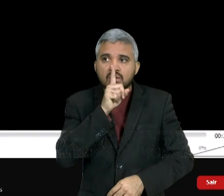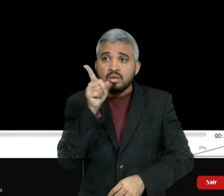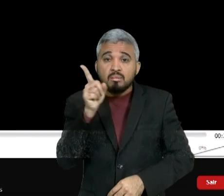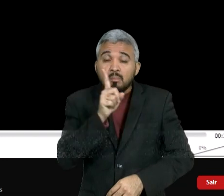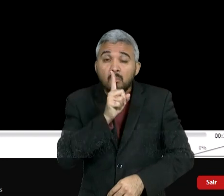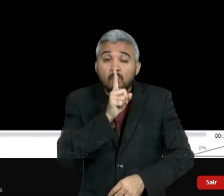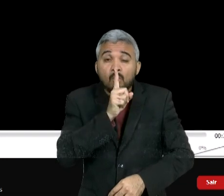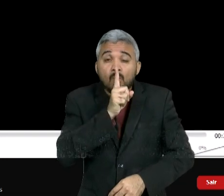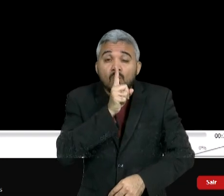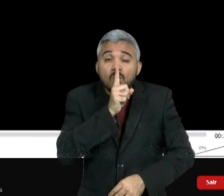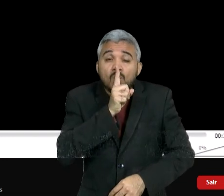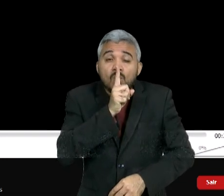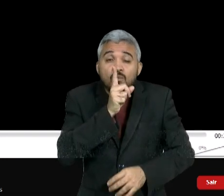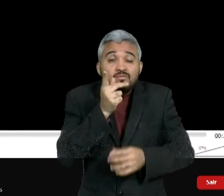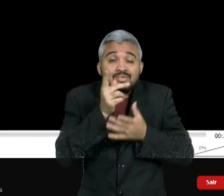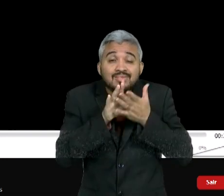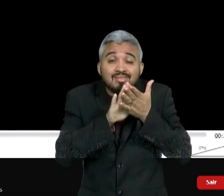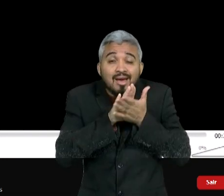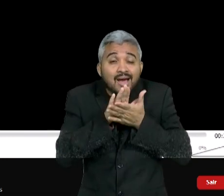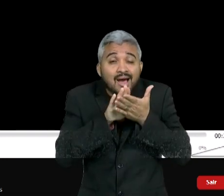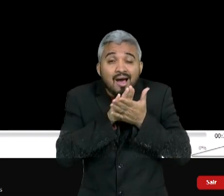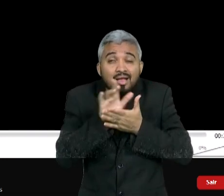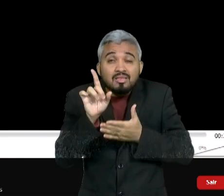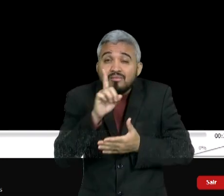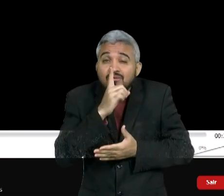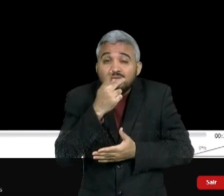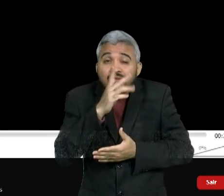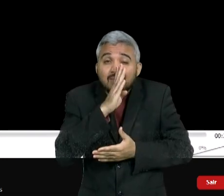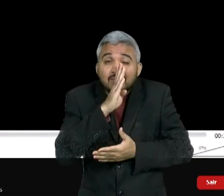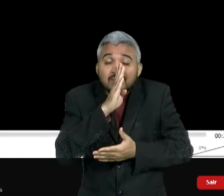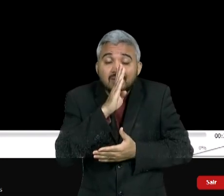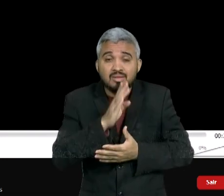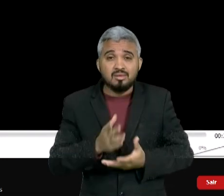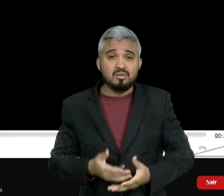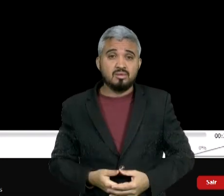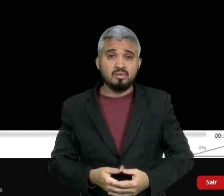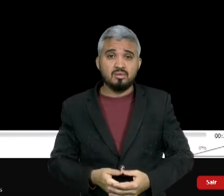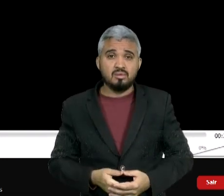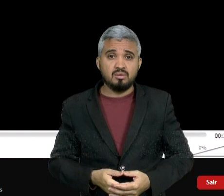Mudo, calado. Não fala nada sobre essa irresponsabilidade.